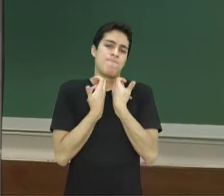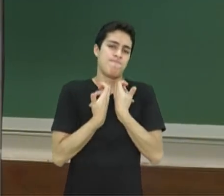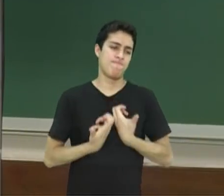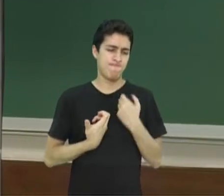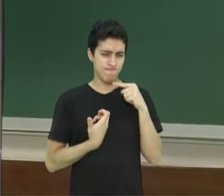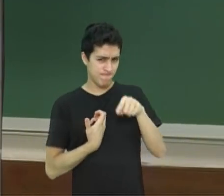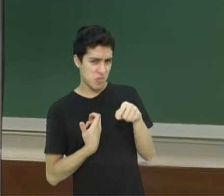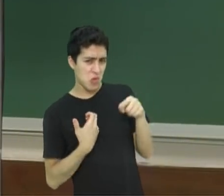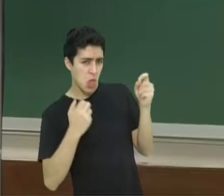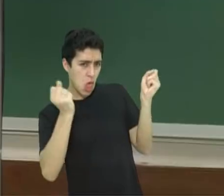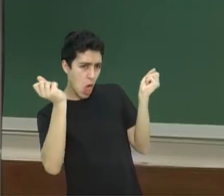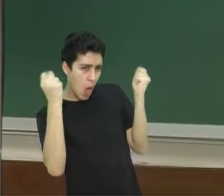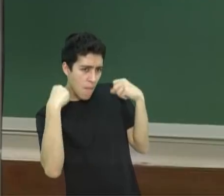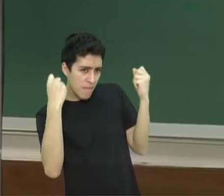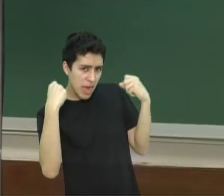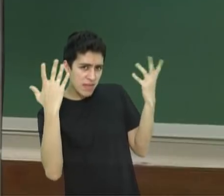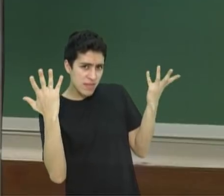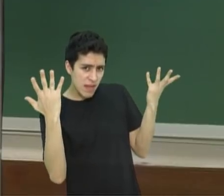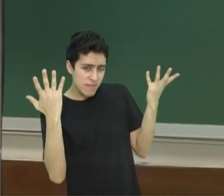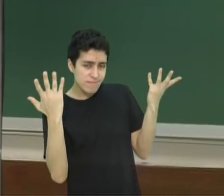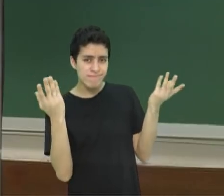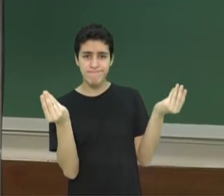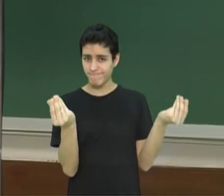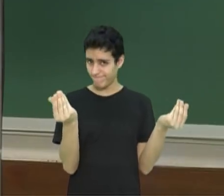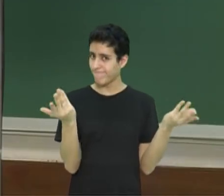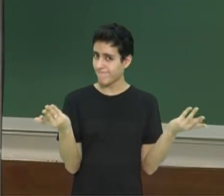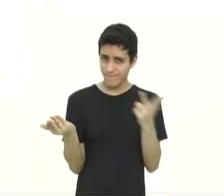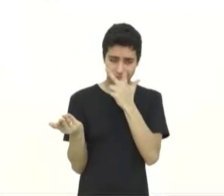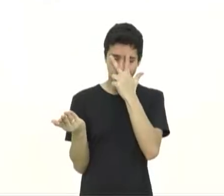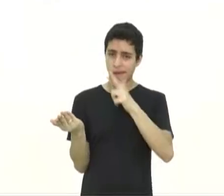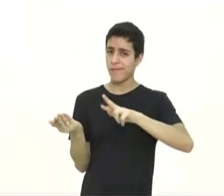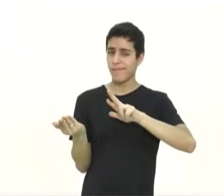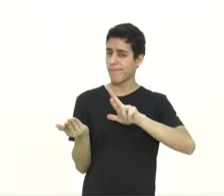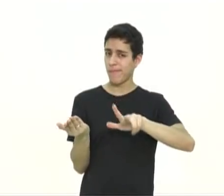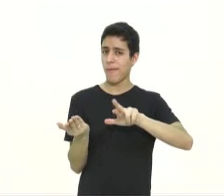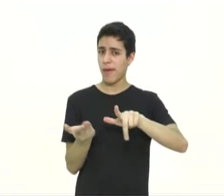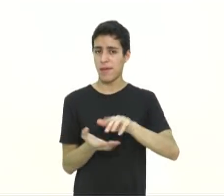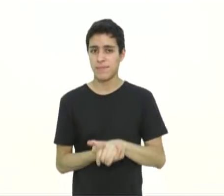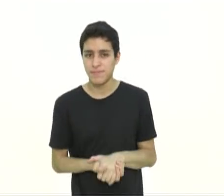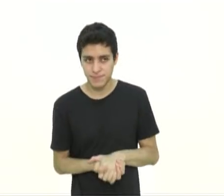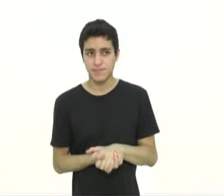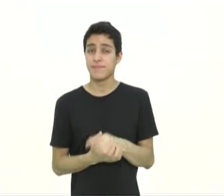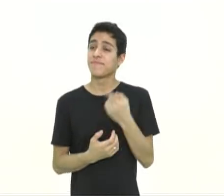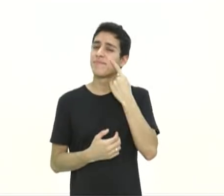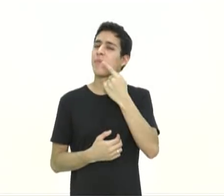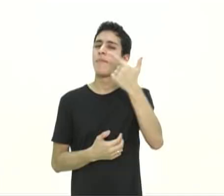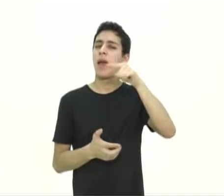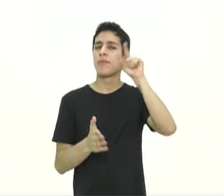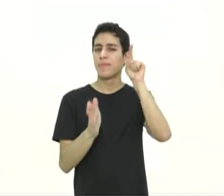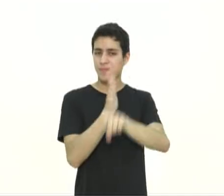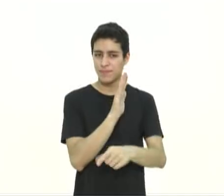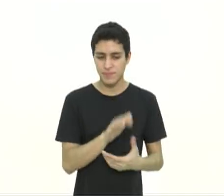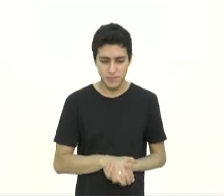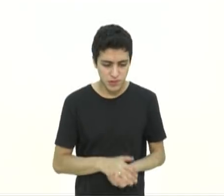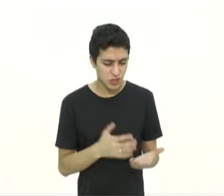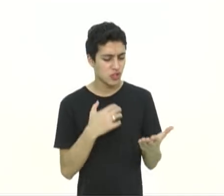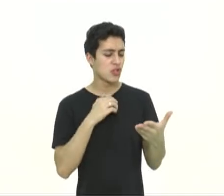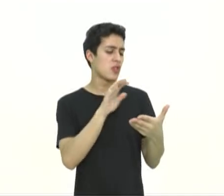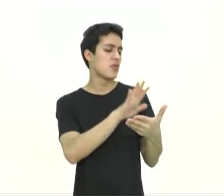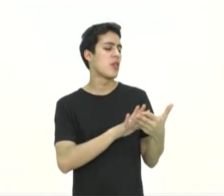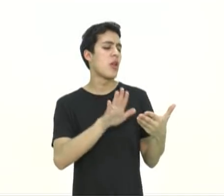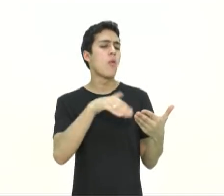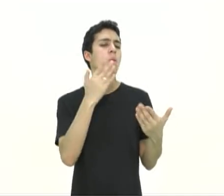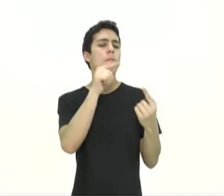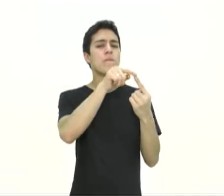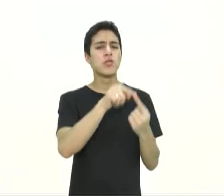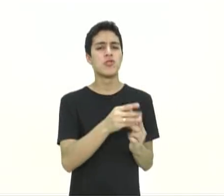que não. Vamos ver. Agora nós teremos mais um quiz. No sentido geral, qual é o objetivo